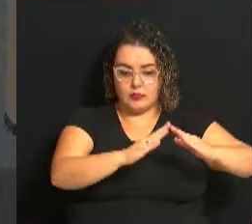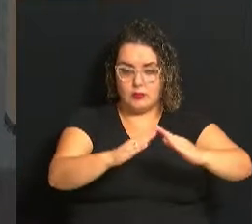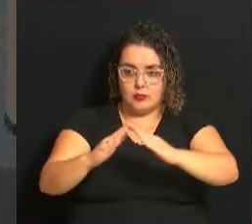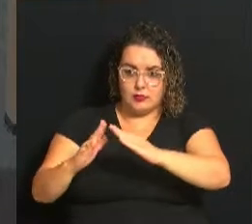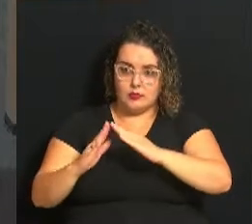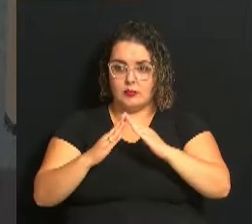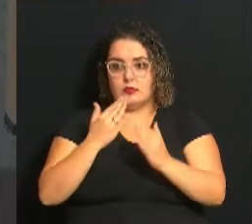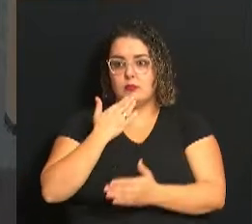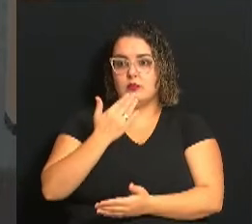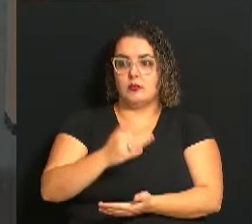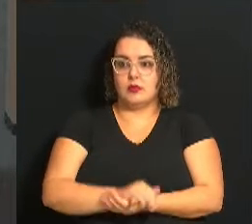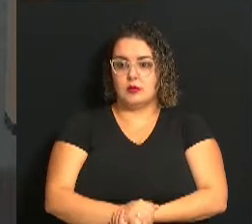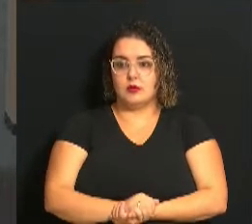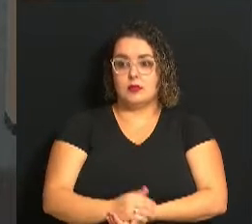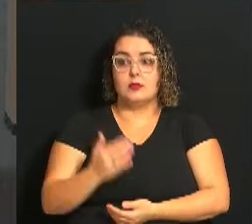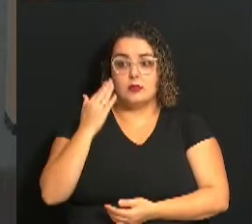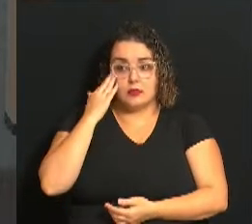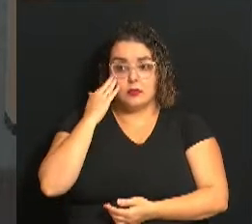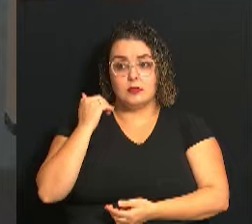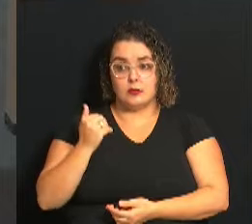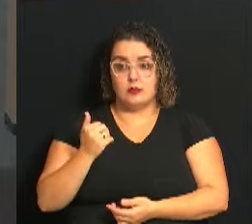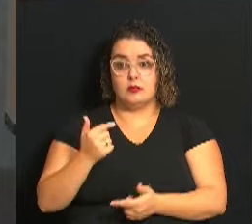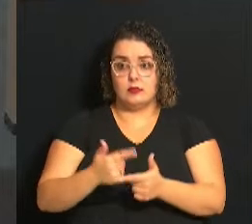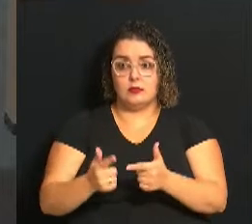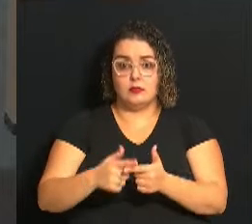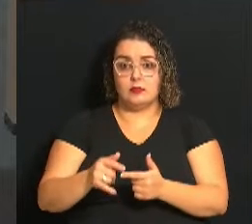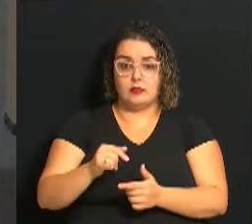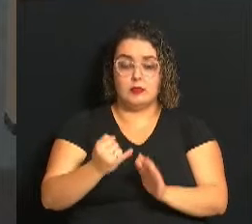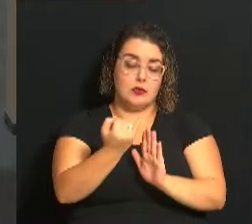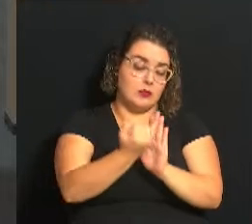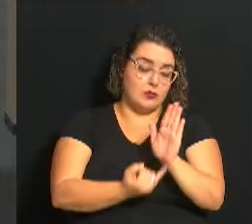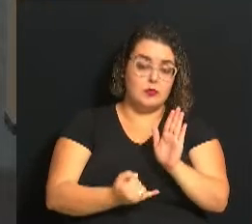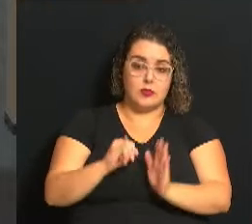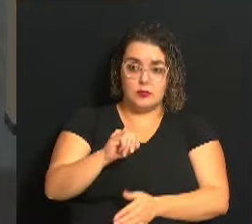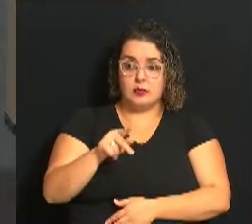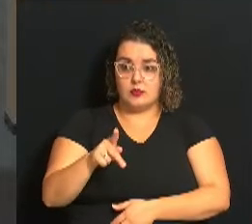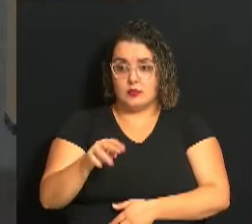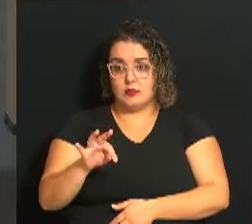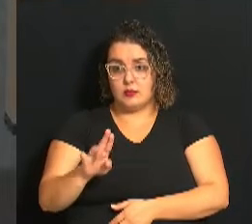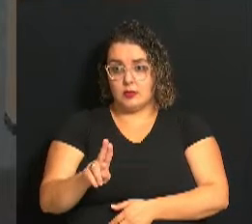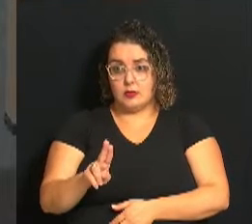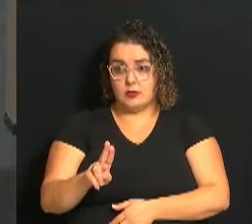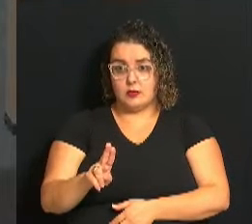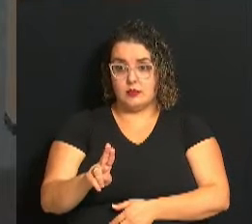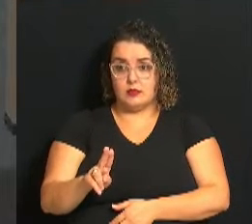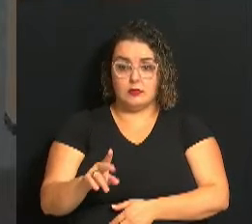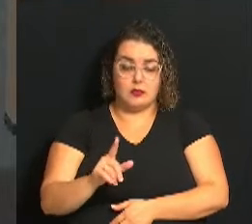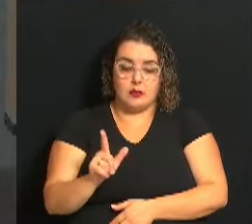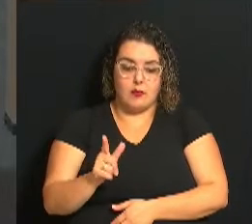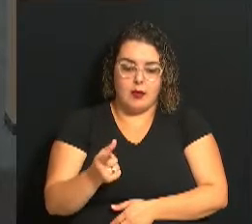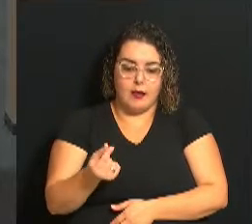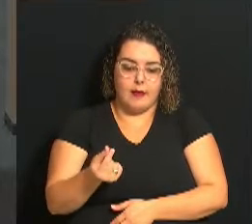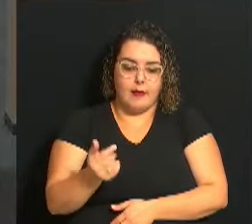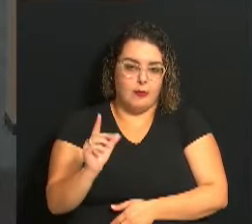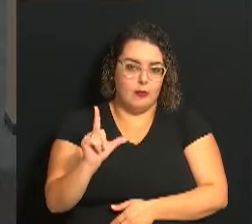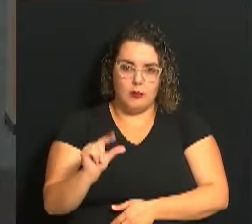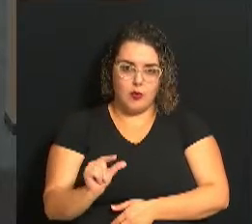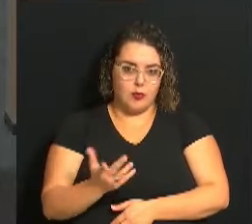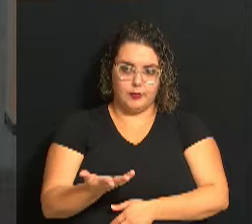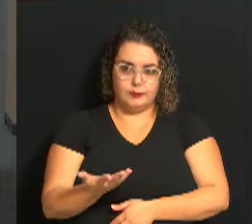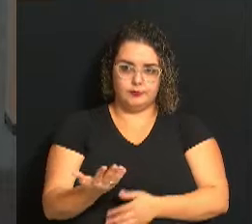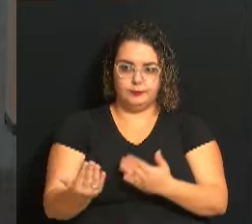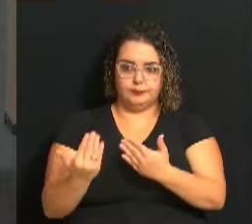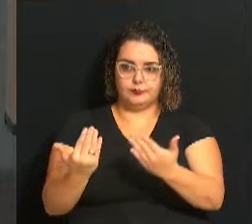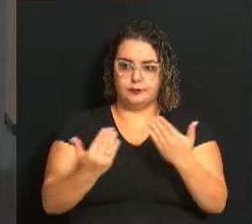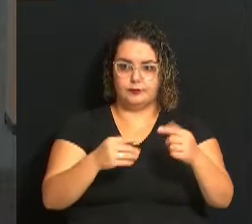qual é o nosso problema da região em relação ao IPTU, não é um custo barato em comparação com os